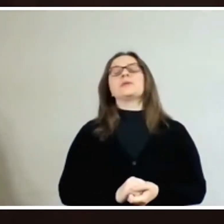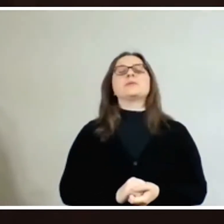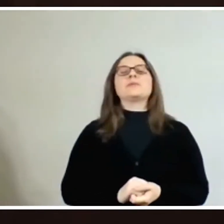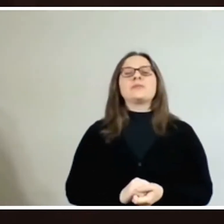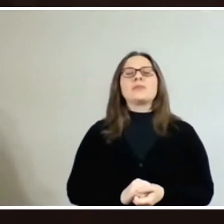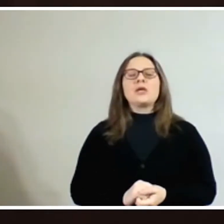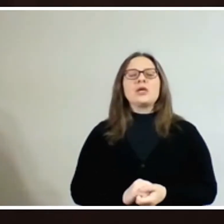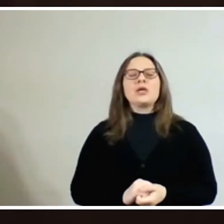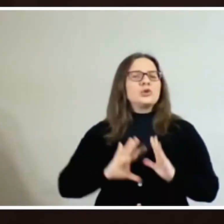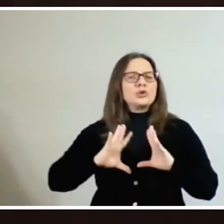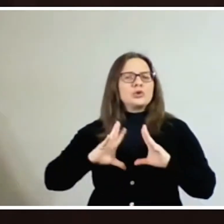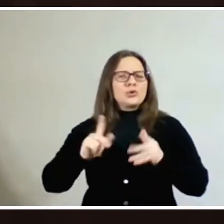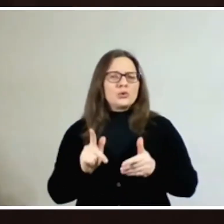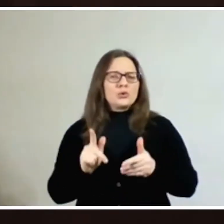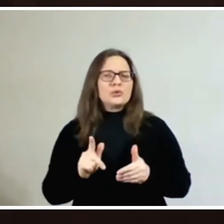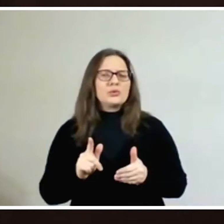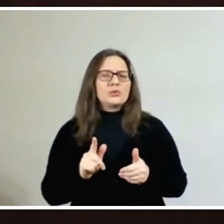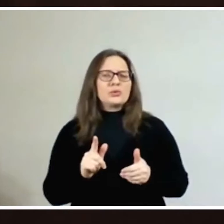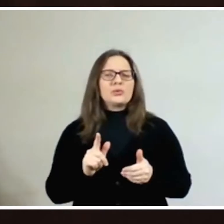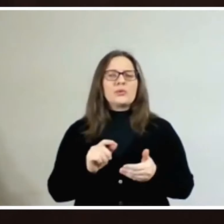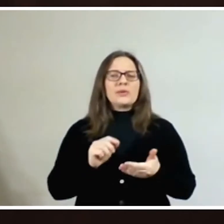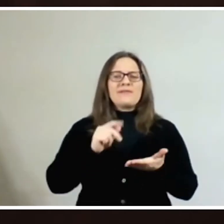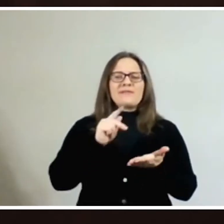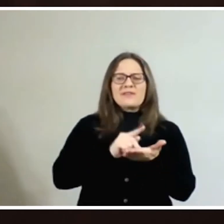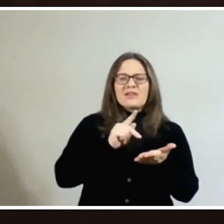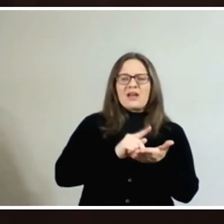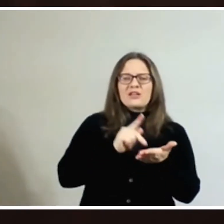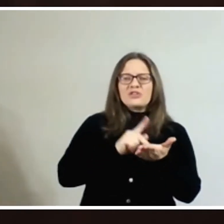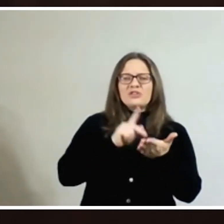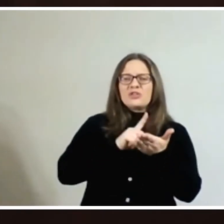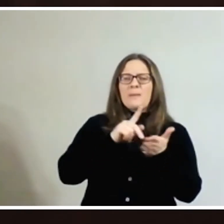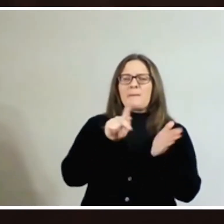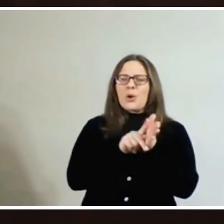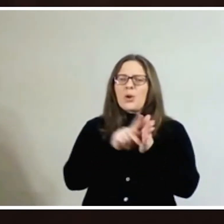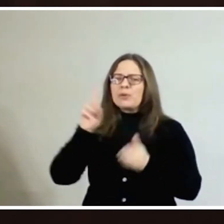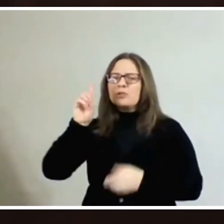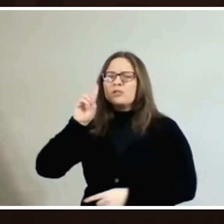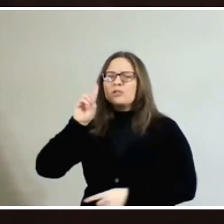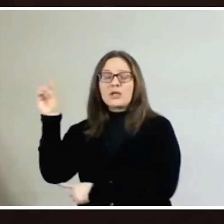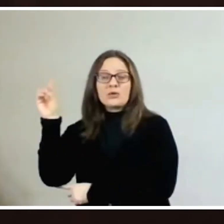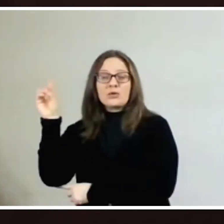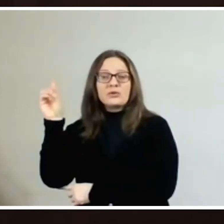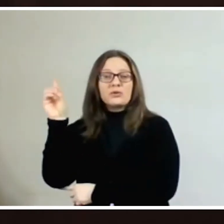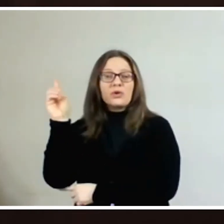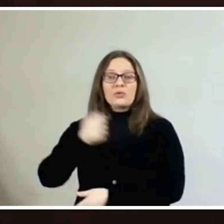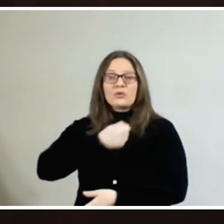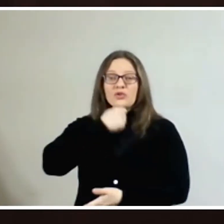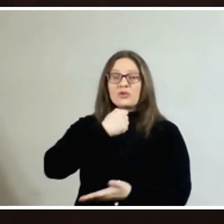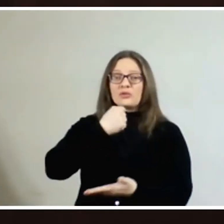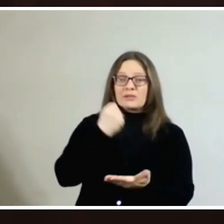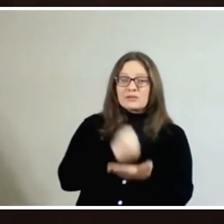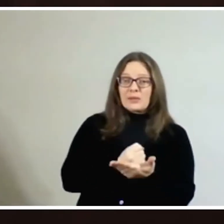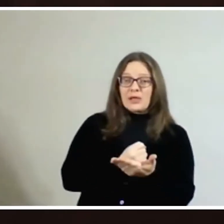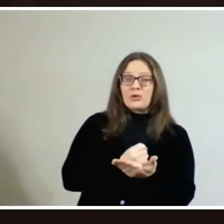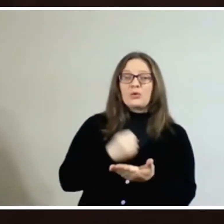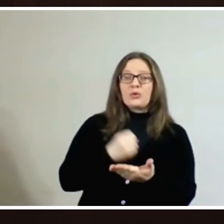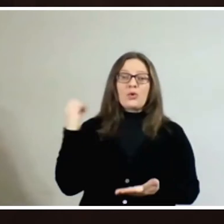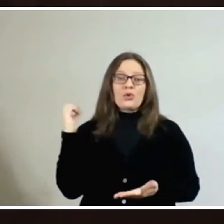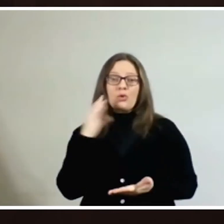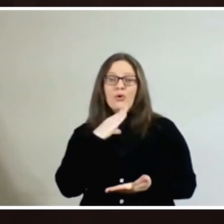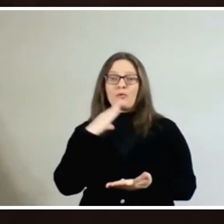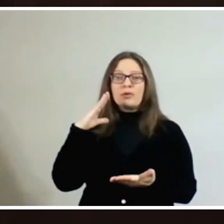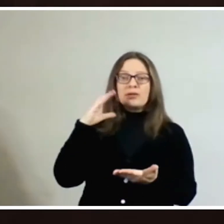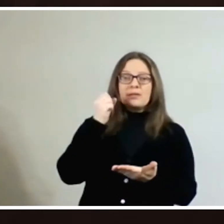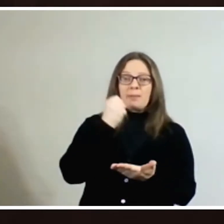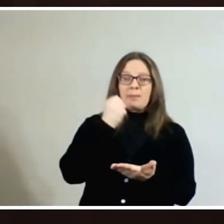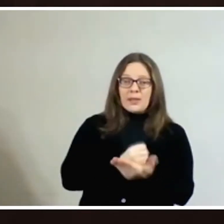verdade divina, tanto no Antigo como no Novo Testamento, tanto nos Evangelhos como nas Epístolas, mas também concluir o plano de